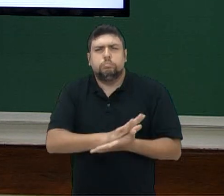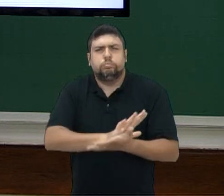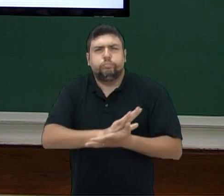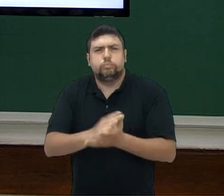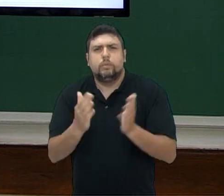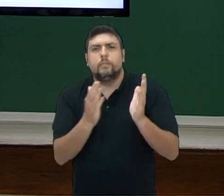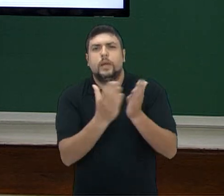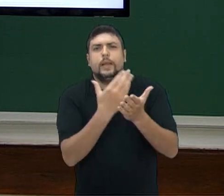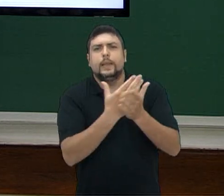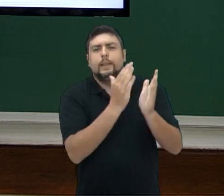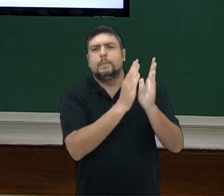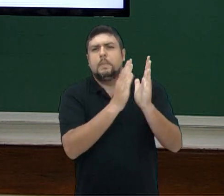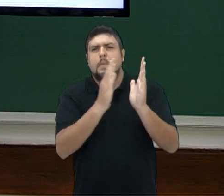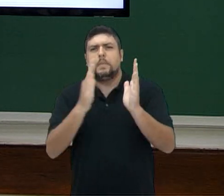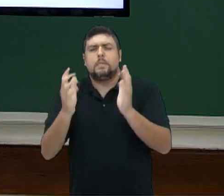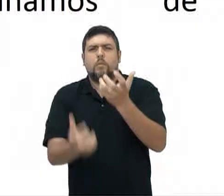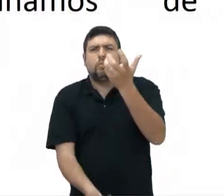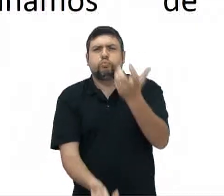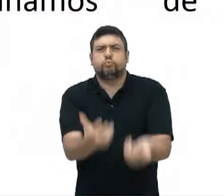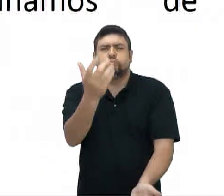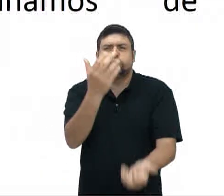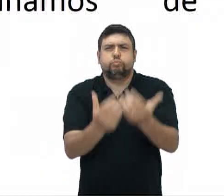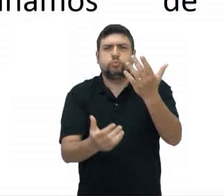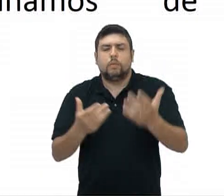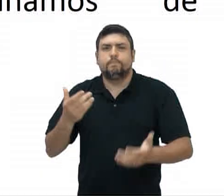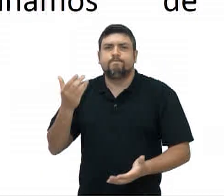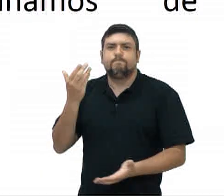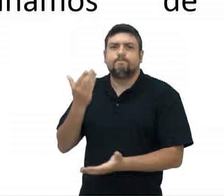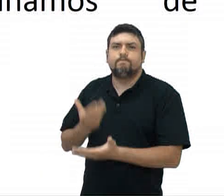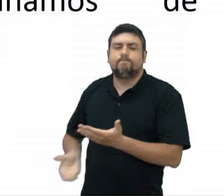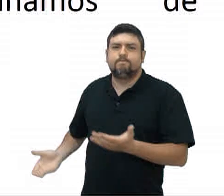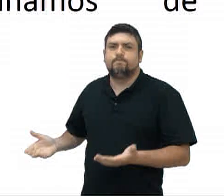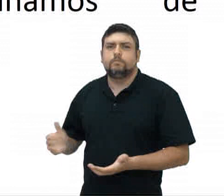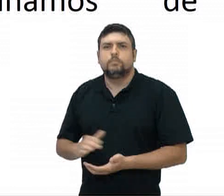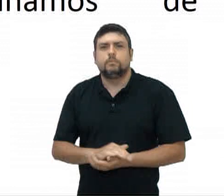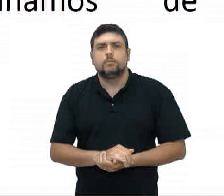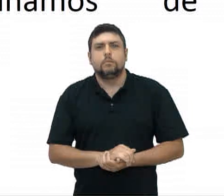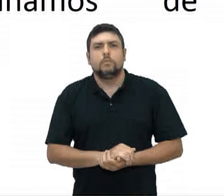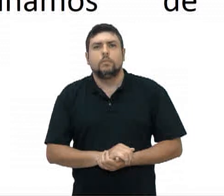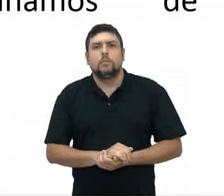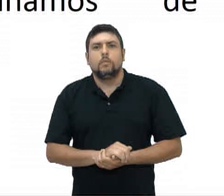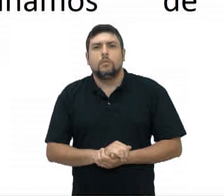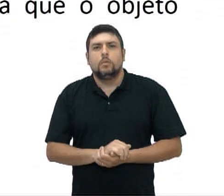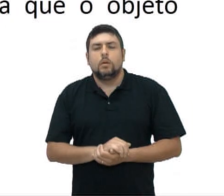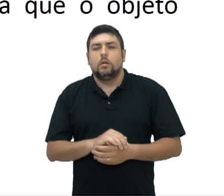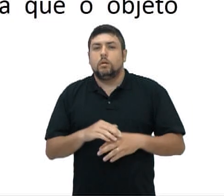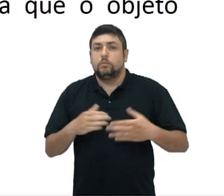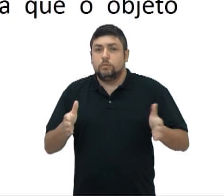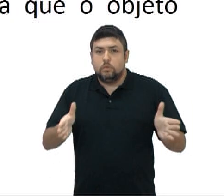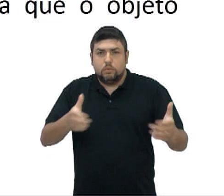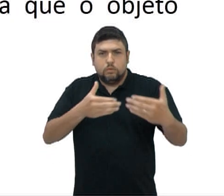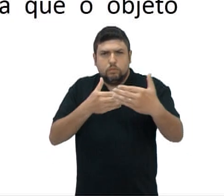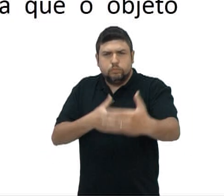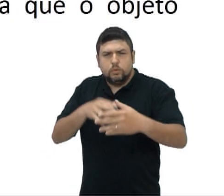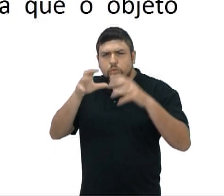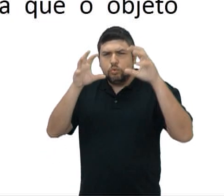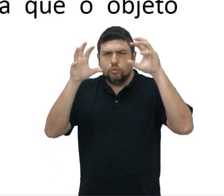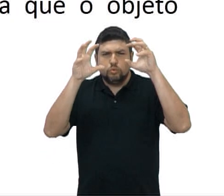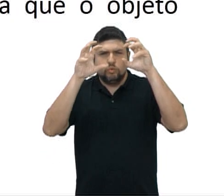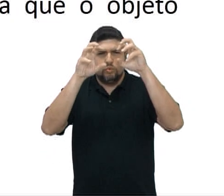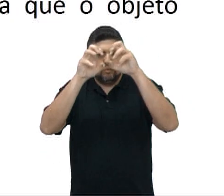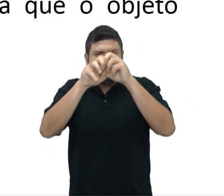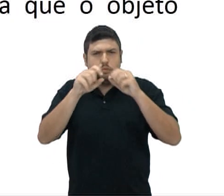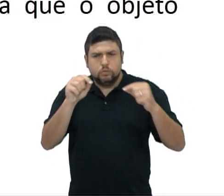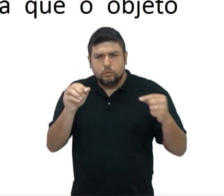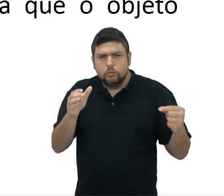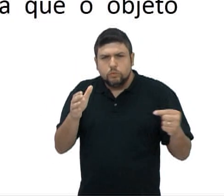certo? Então, e esse foi um dos efeitos que ele acabou trabalhando, o conceito da câmara escura. Bom, então